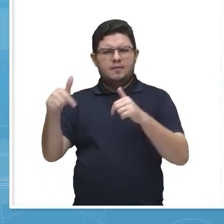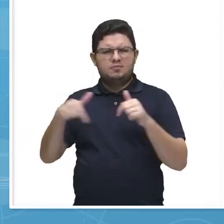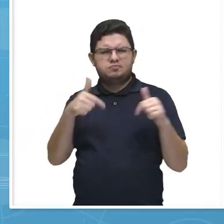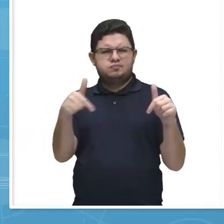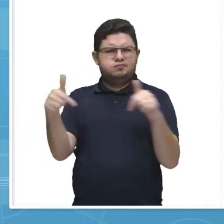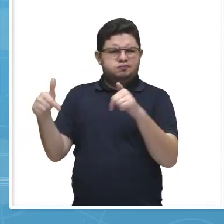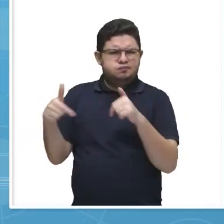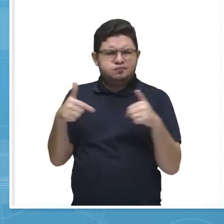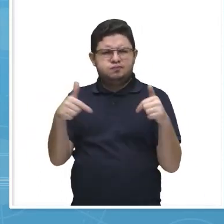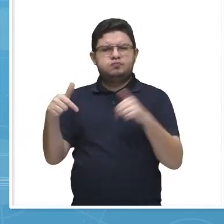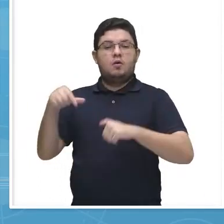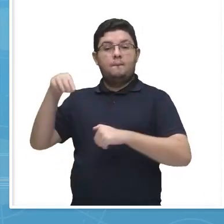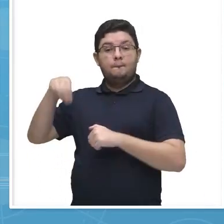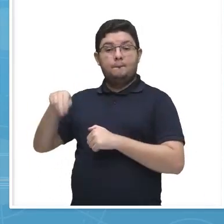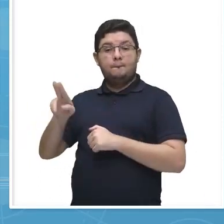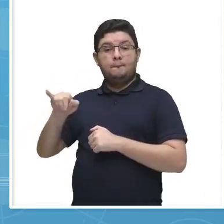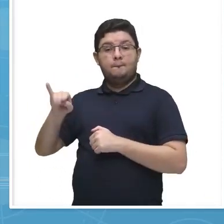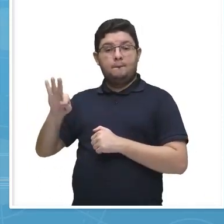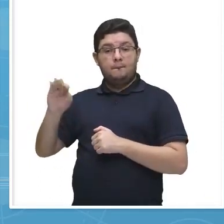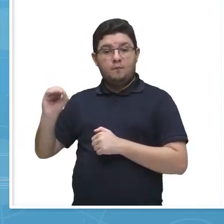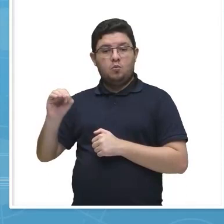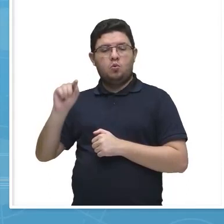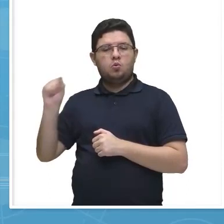de intensidade, certo?